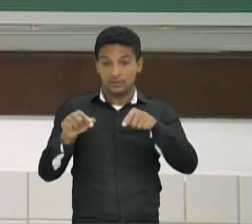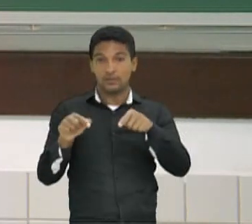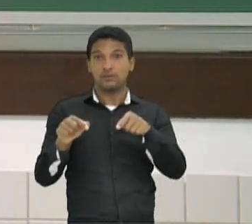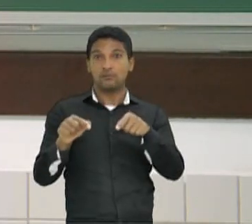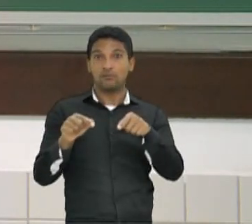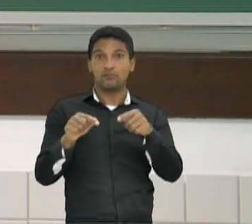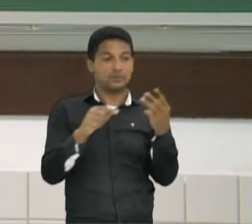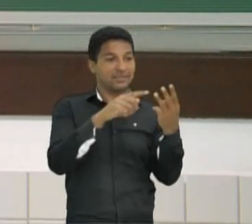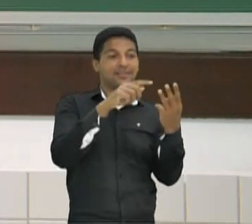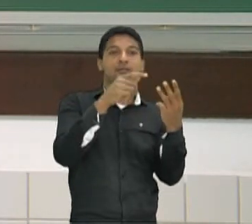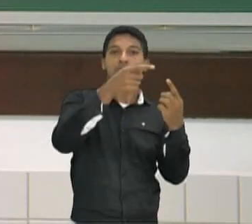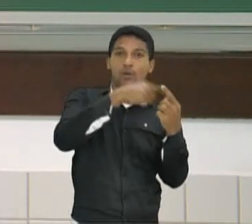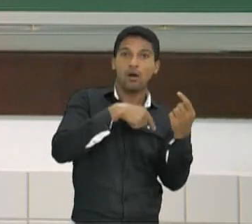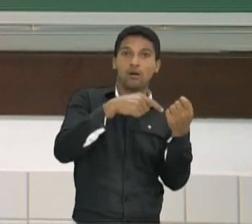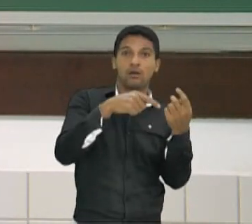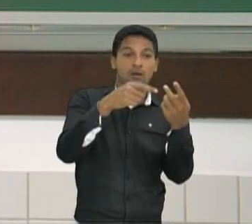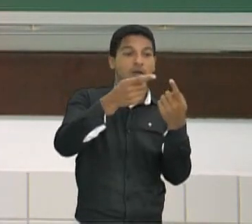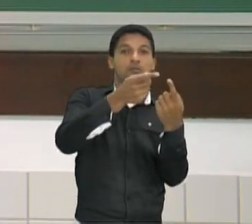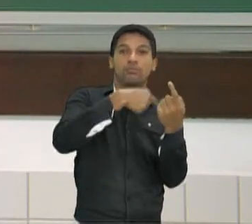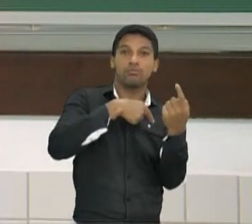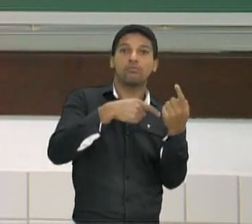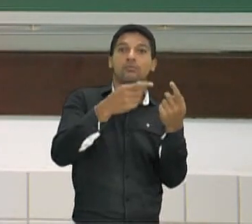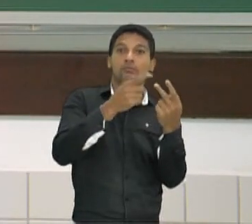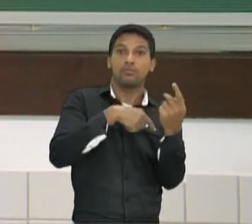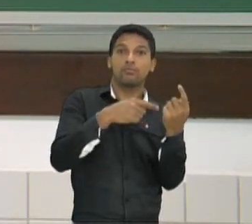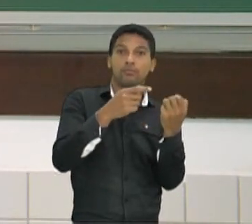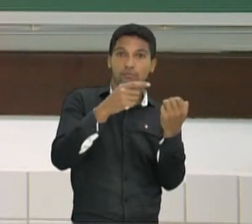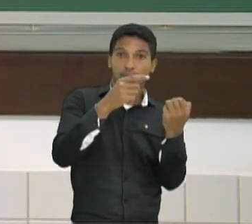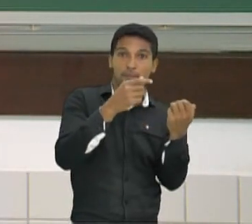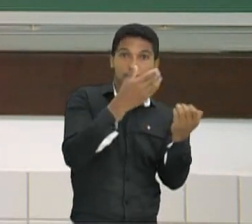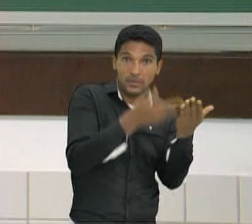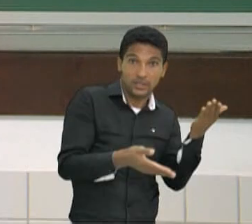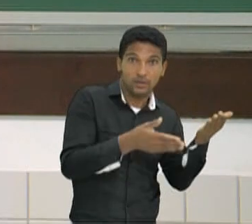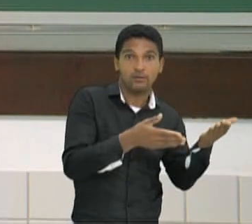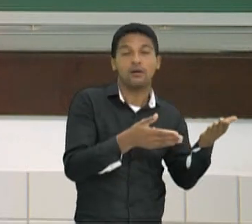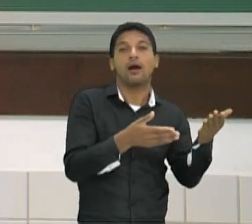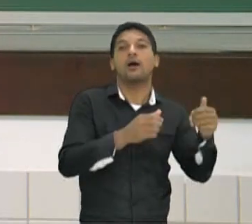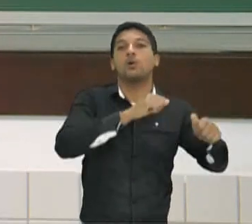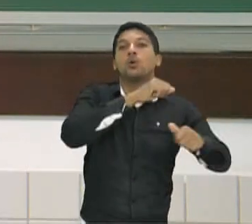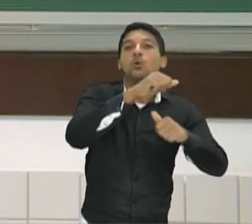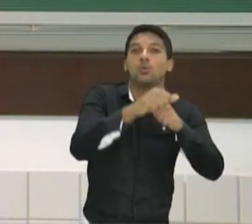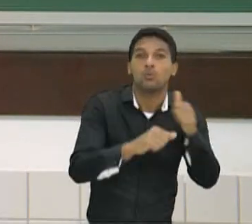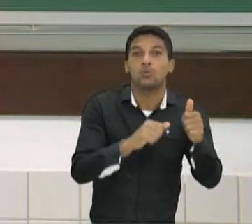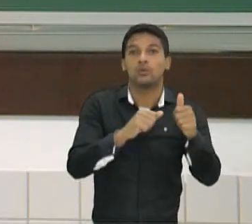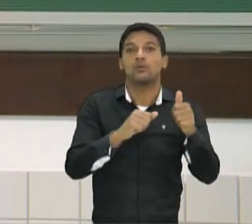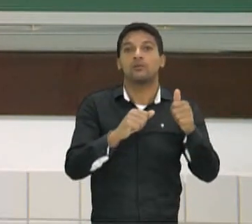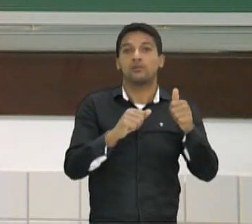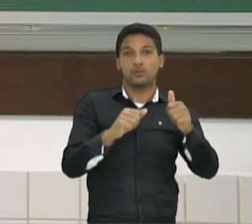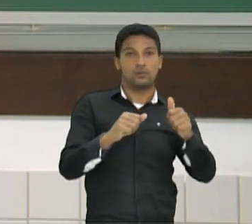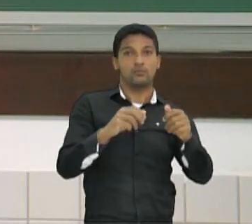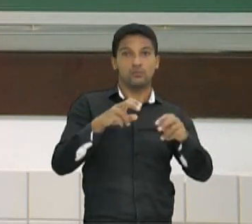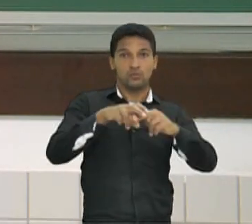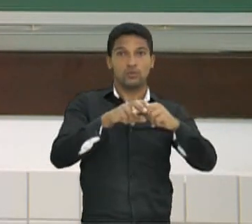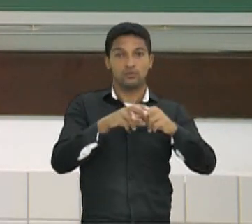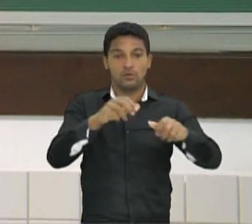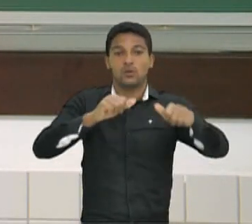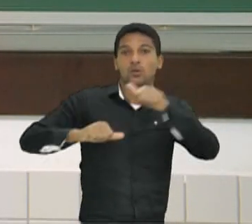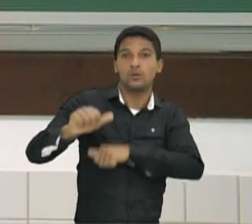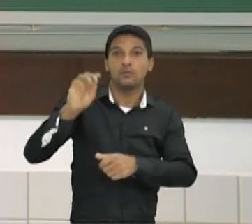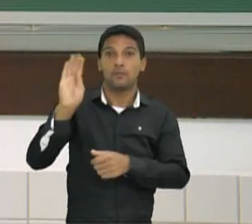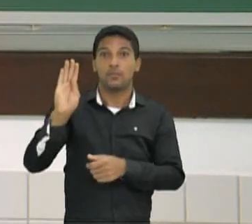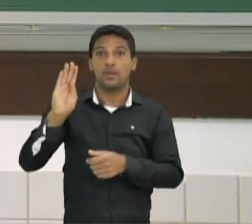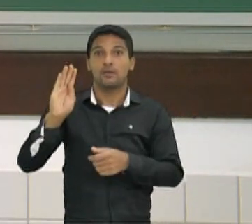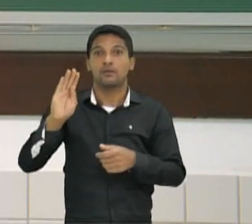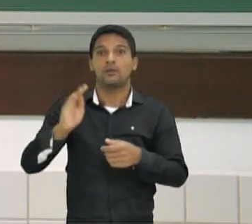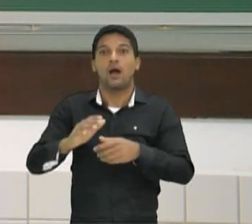acontece 2 turnos que eles chamam, né, parte alta e parte baixa dos turnos nesse momento. Então, equipe A perdeu 3 rebatedores, passa para a defesa, equipe B